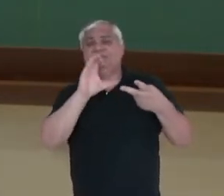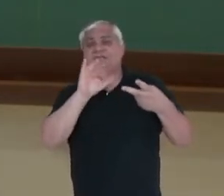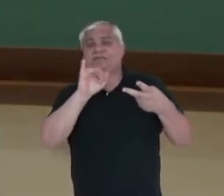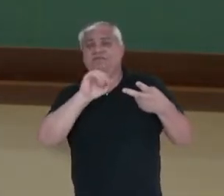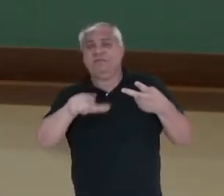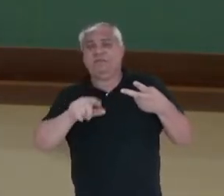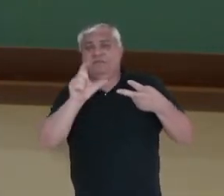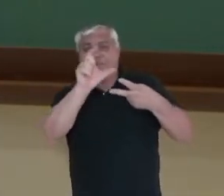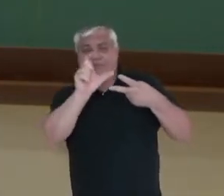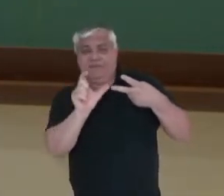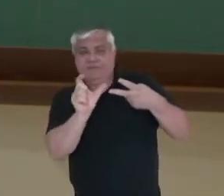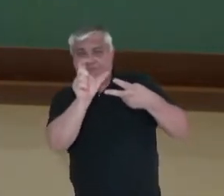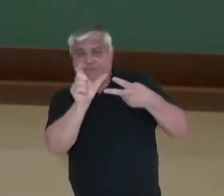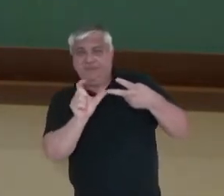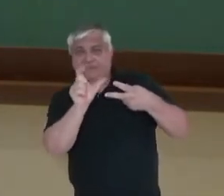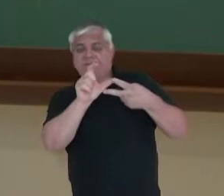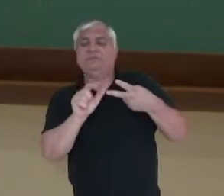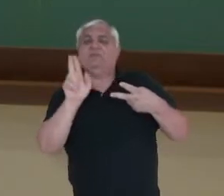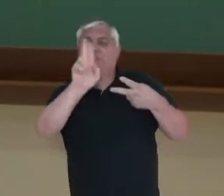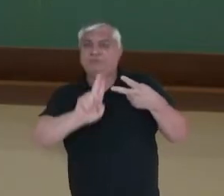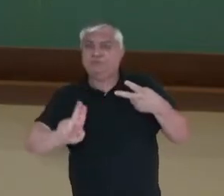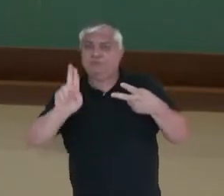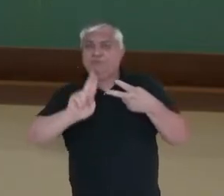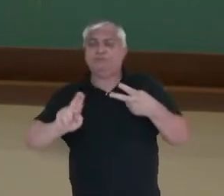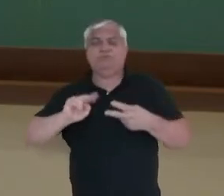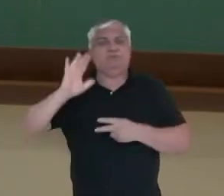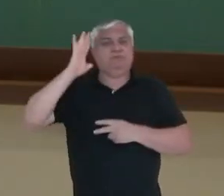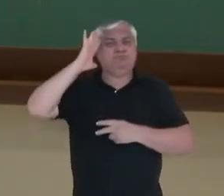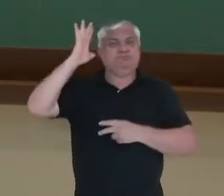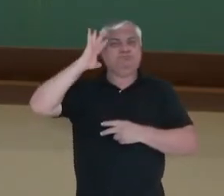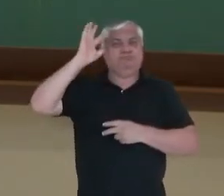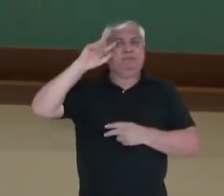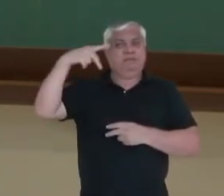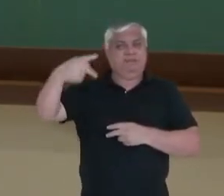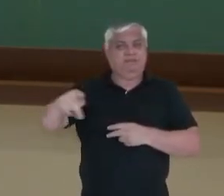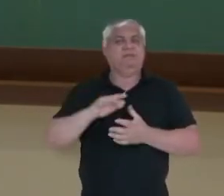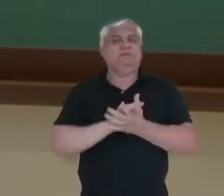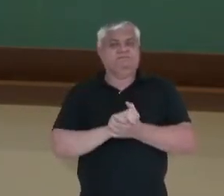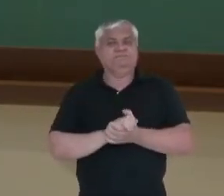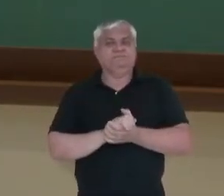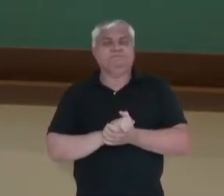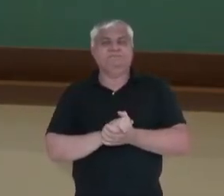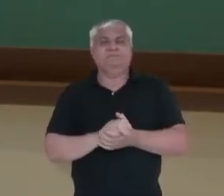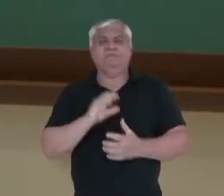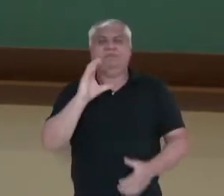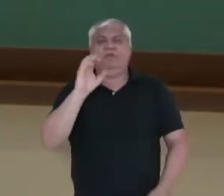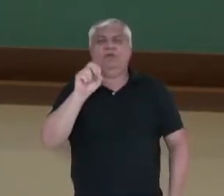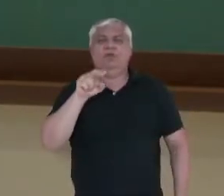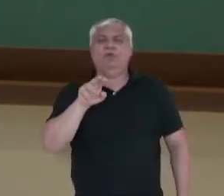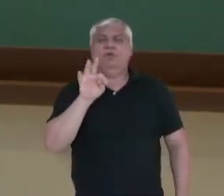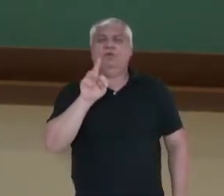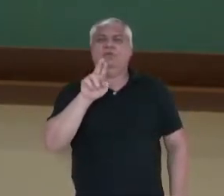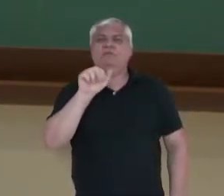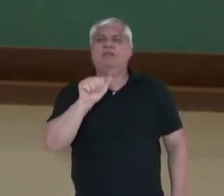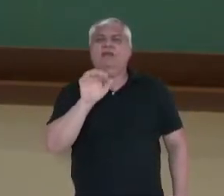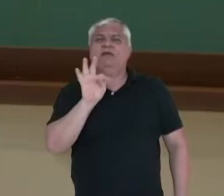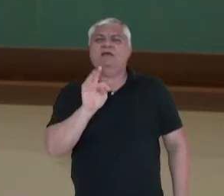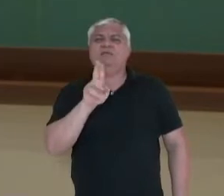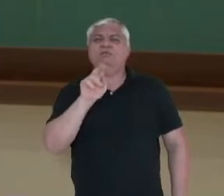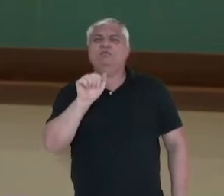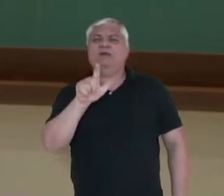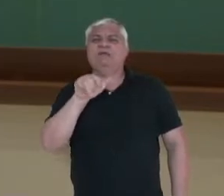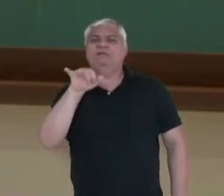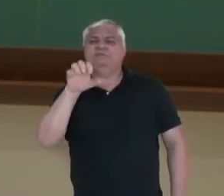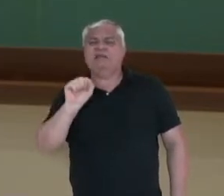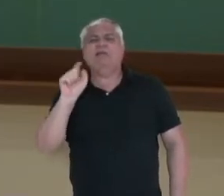muito utilizados pelos filósofos contratualistas. O nome contratualistas se deve justamente a